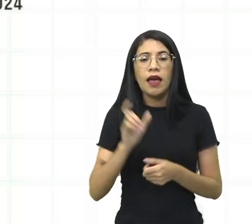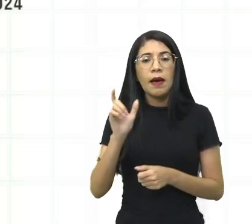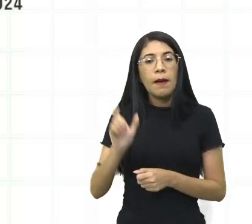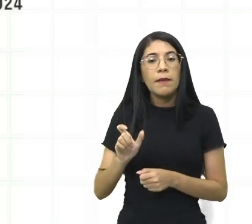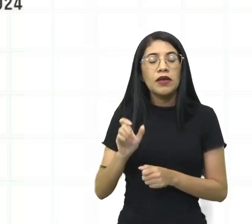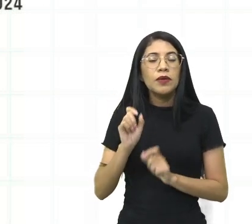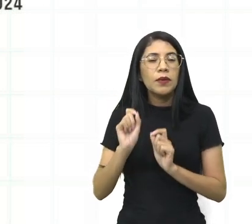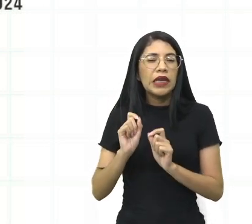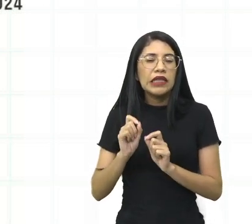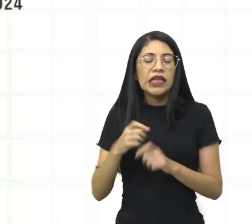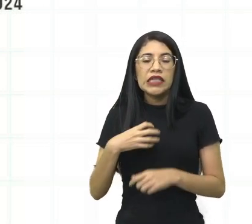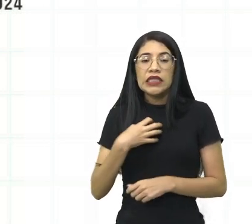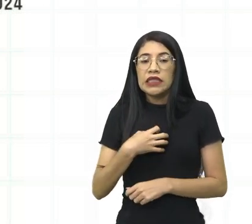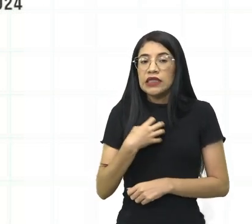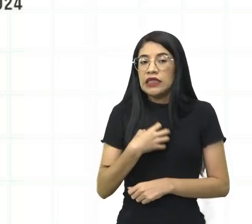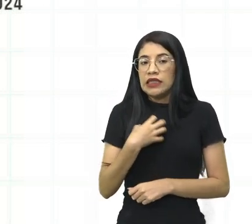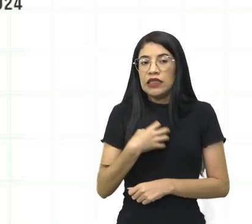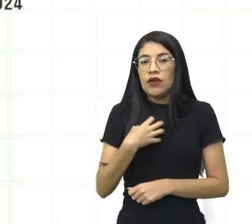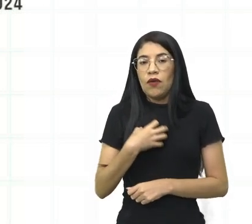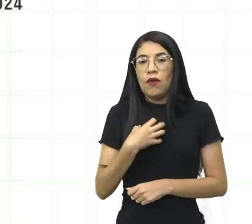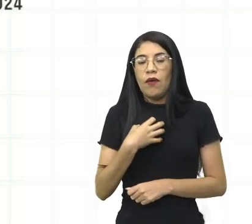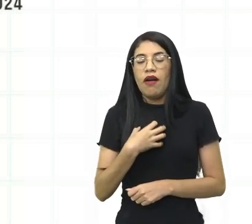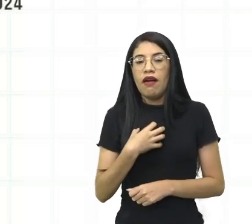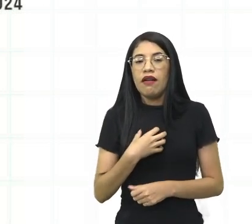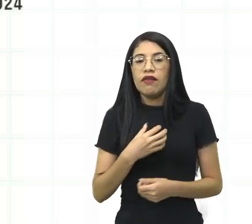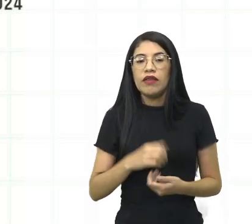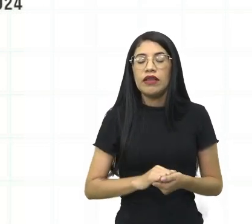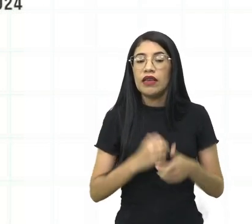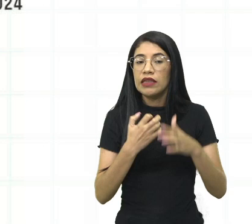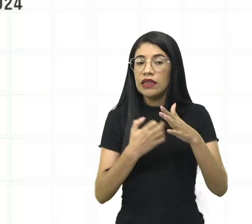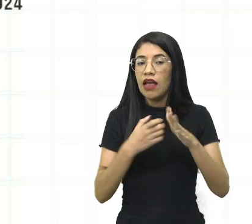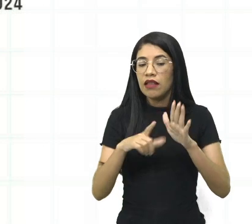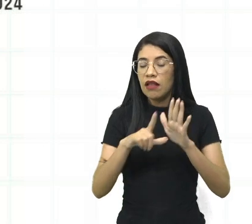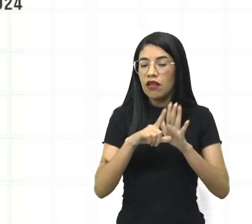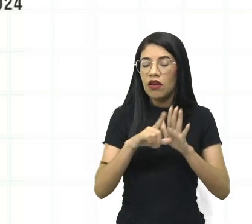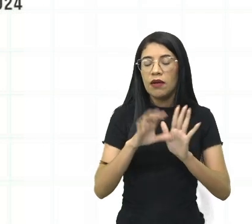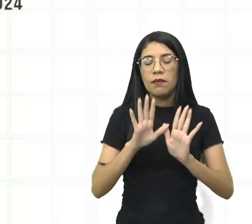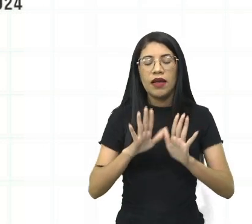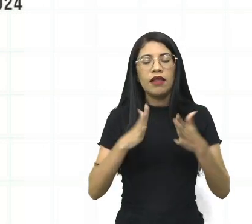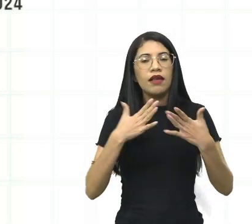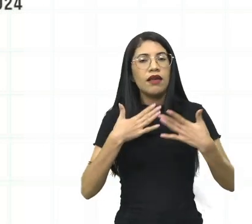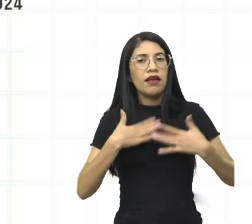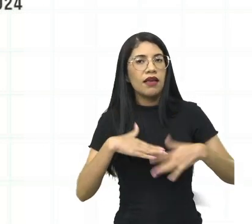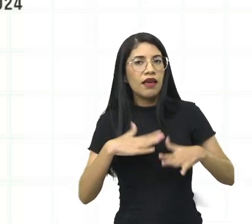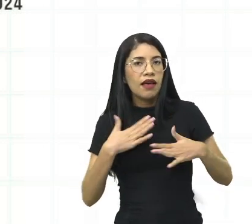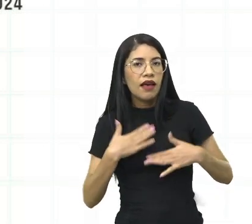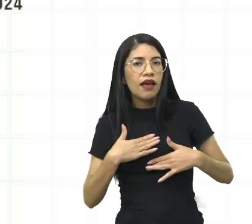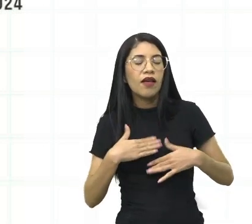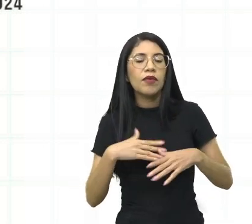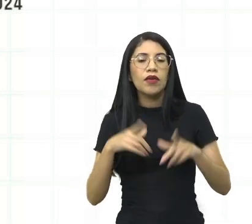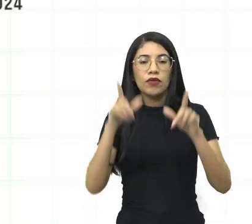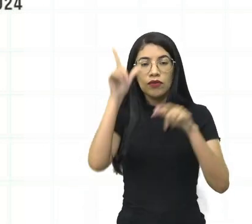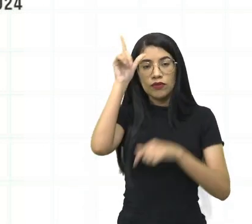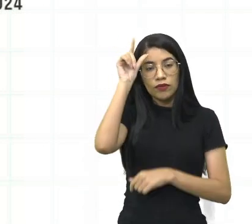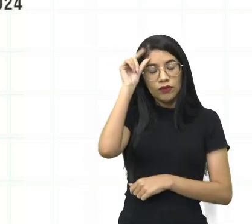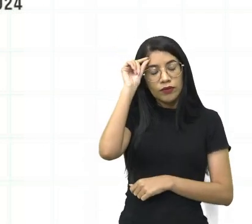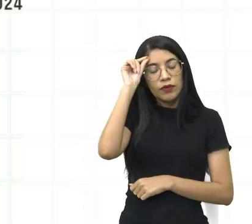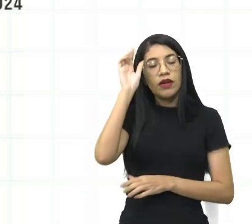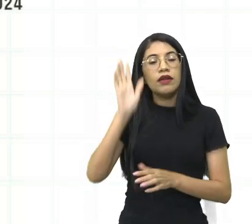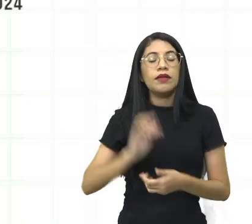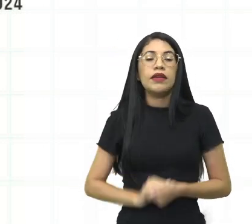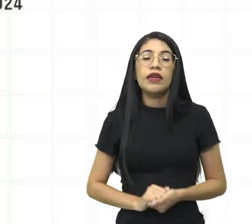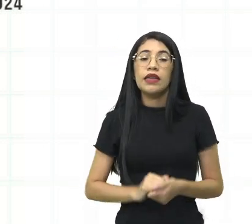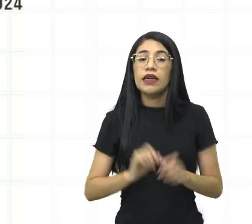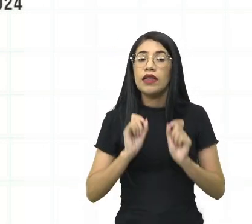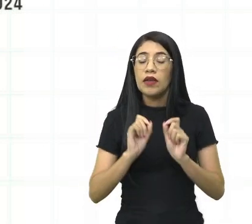né, um socão na empresa, mas aí, né, ela, não, calma, não vou perder minha razão. Aí ela ainda diz assim,